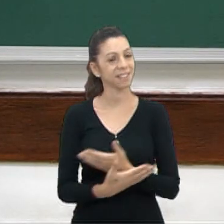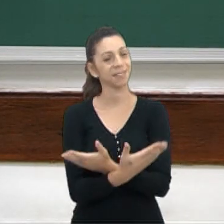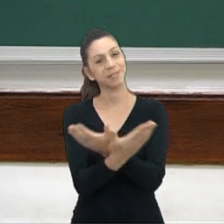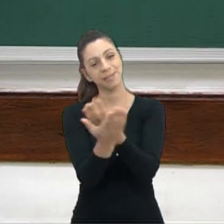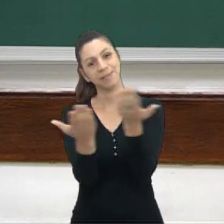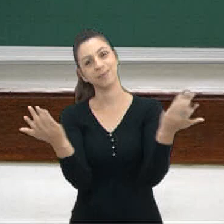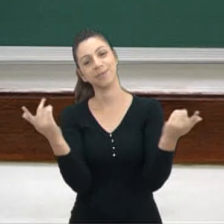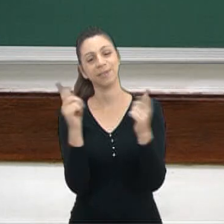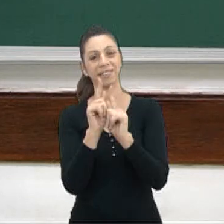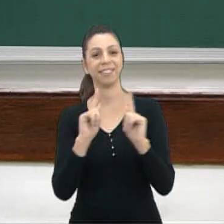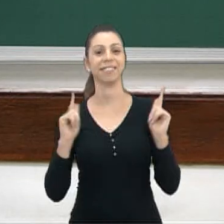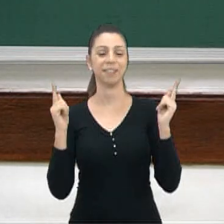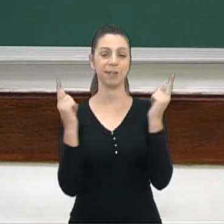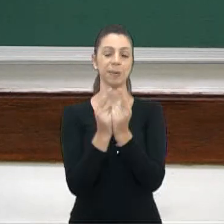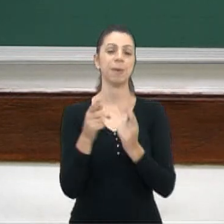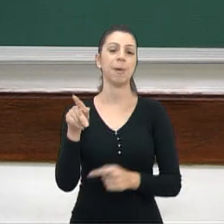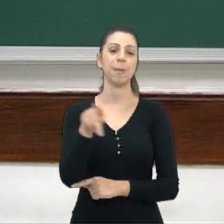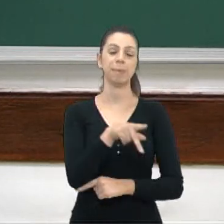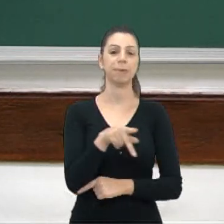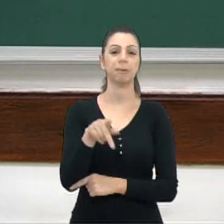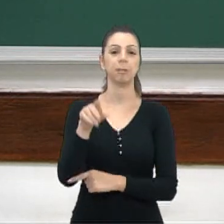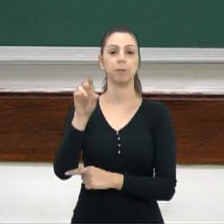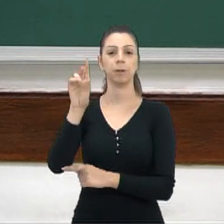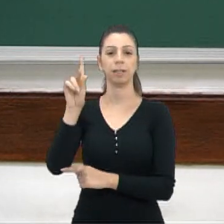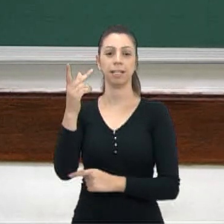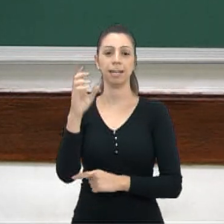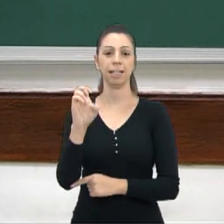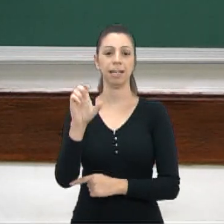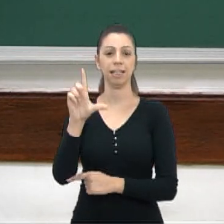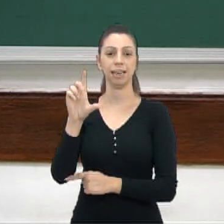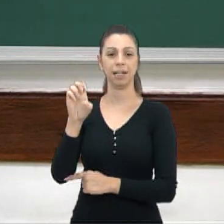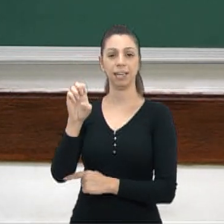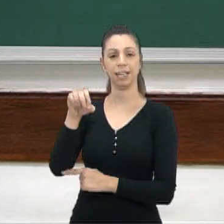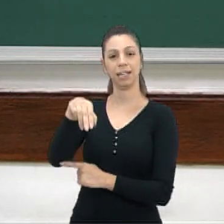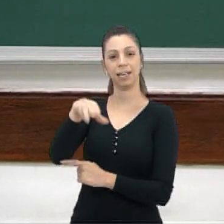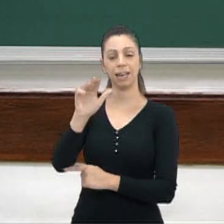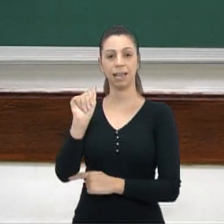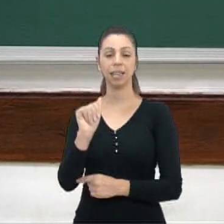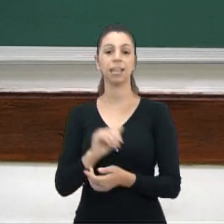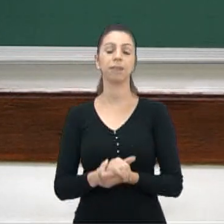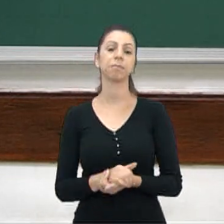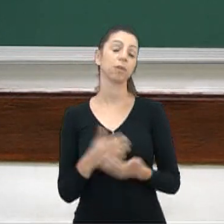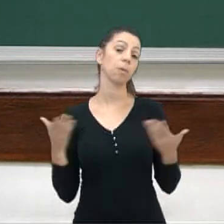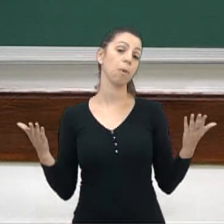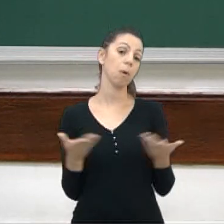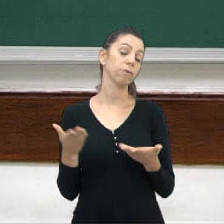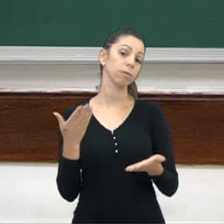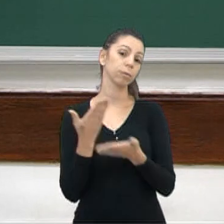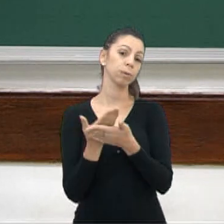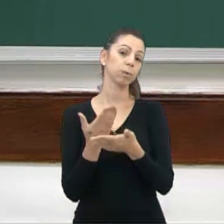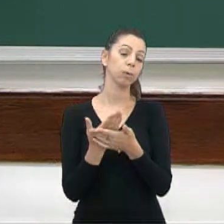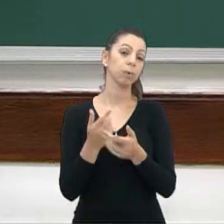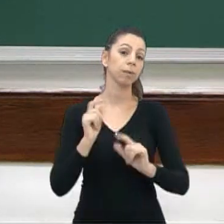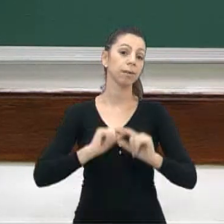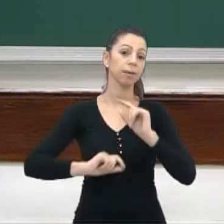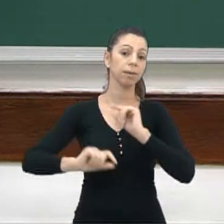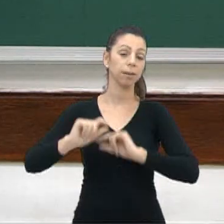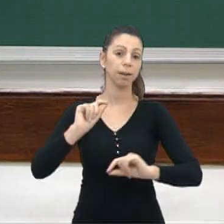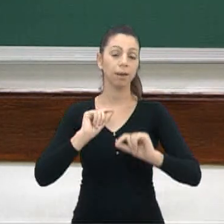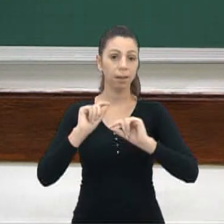Saudações geográficas, sou a professora Helena. Hoje nós vamos estudar a teoria da